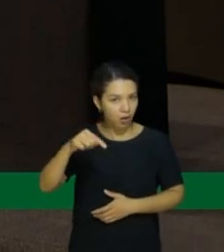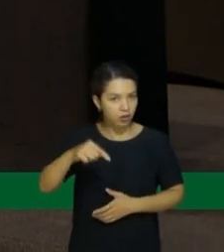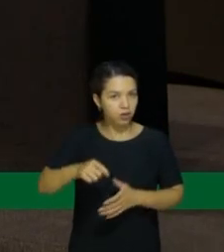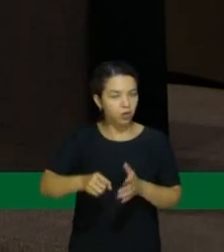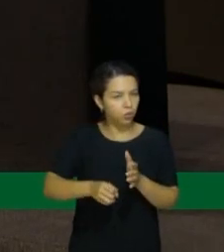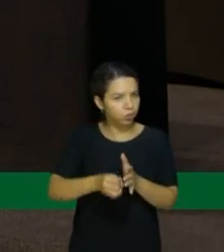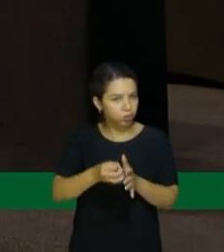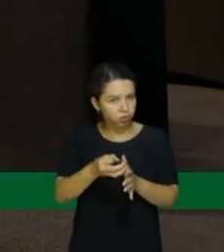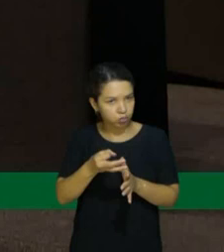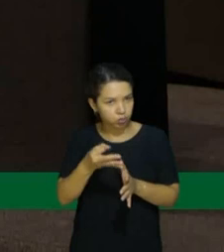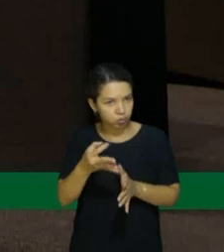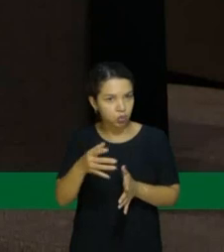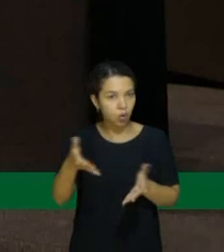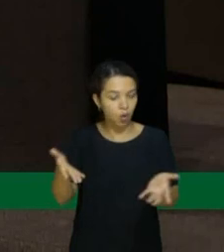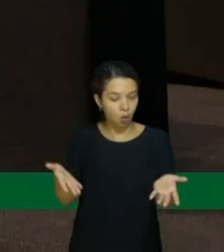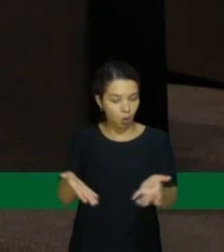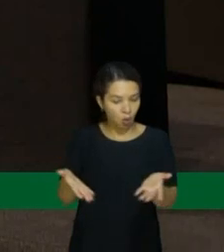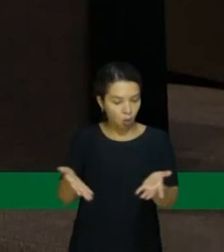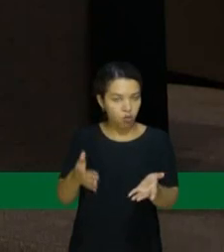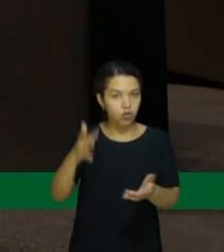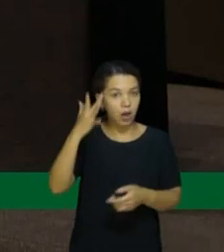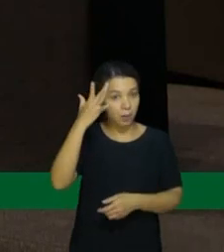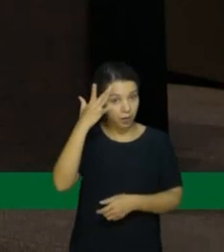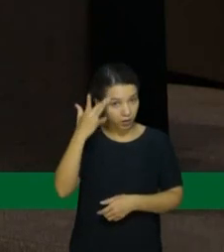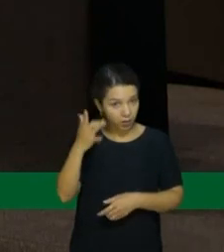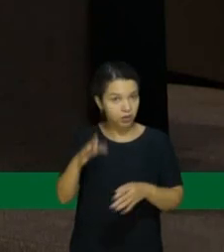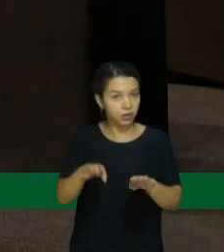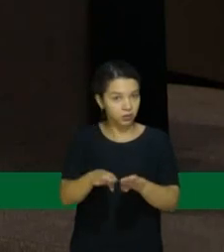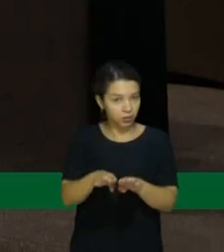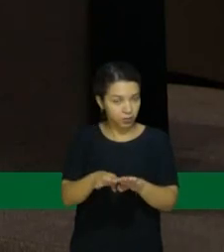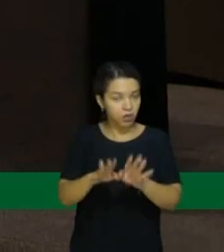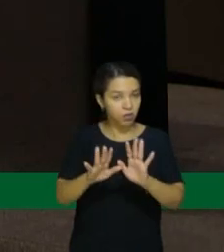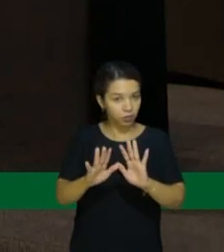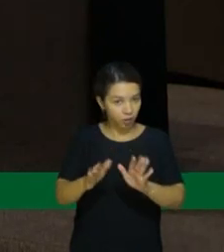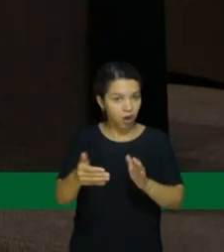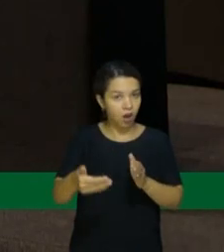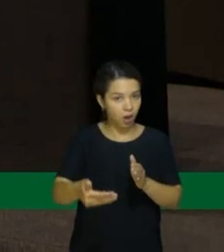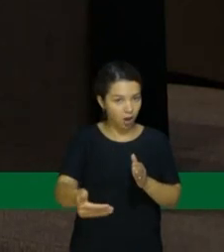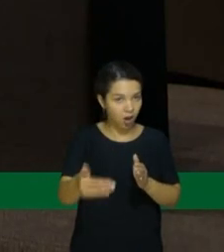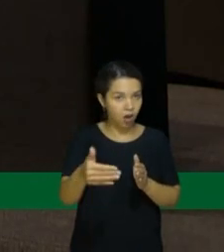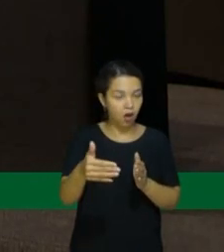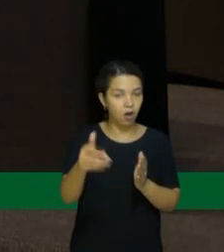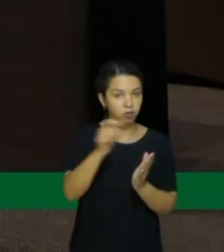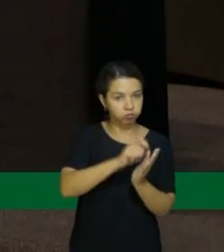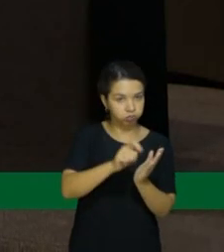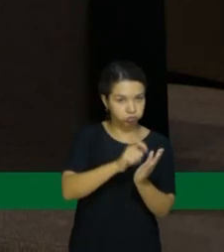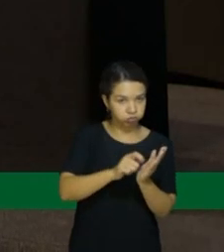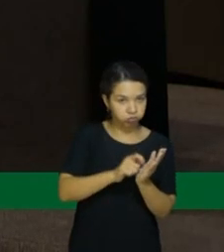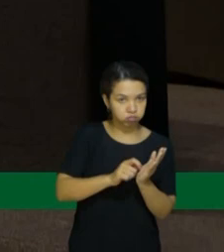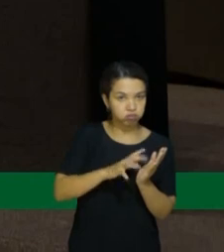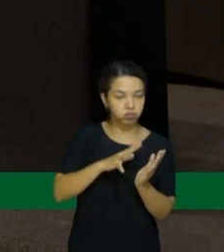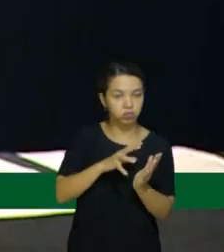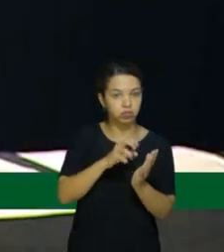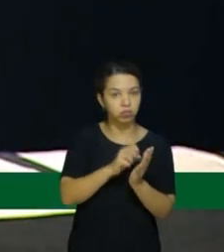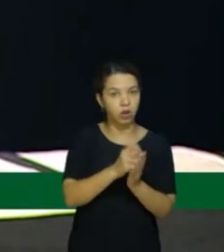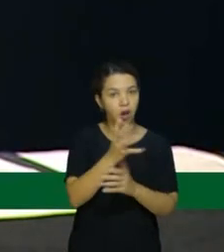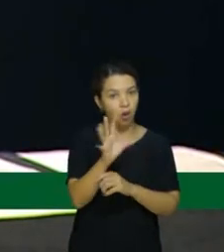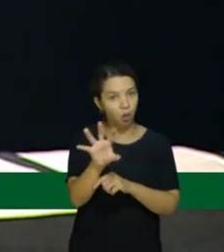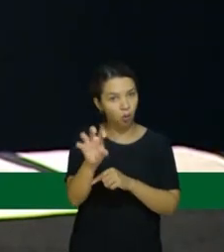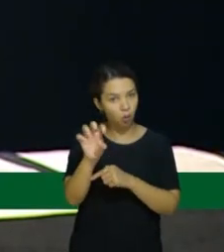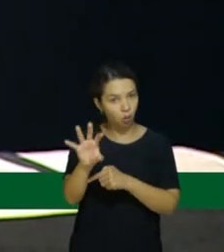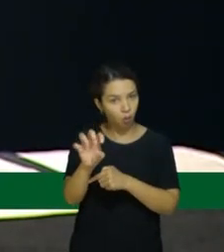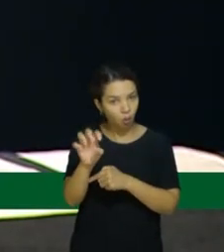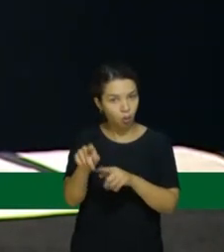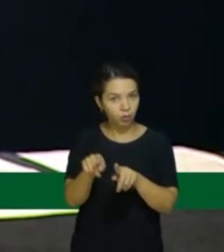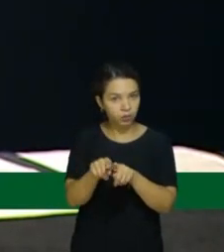tarde amanhã todas elas estão sendo registradas em vídeo áudio